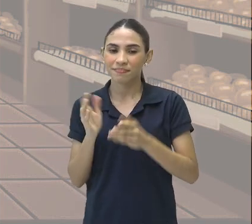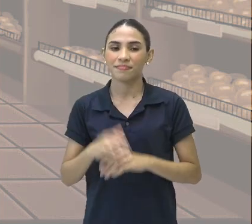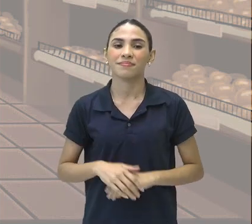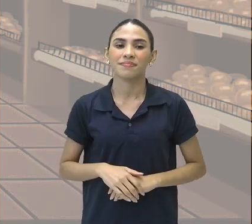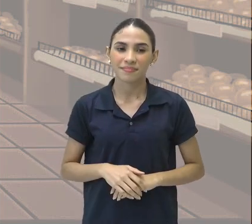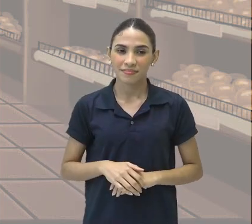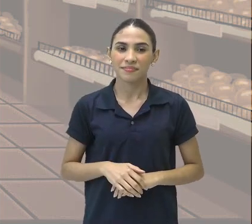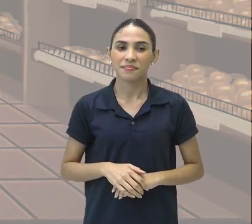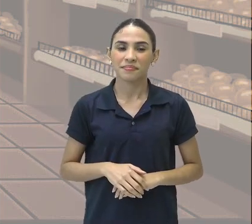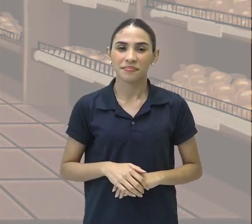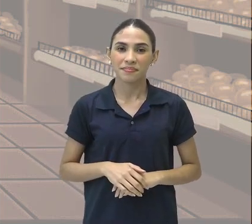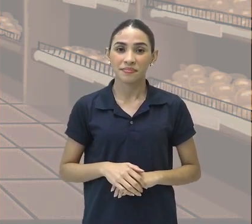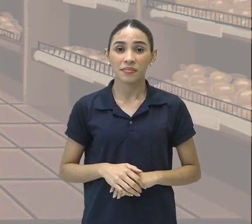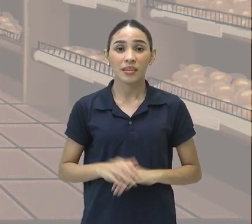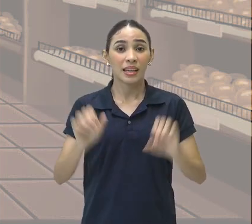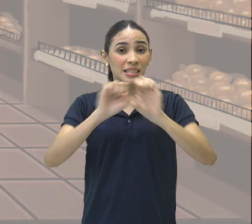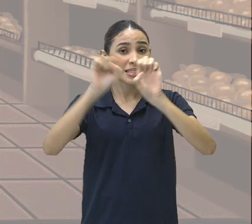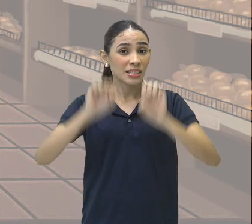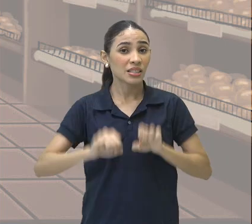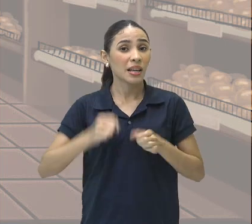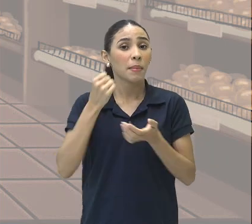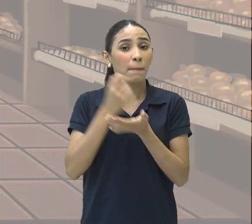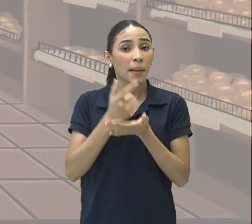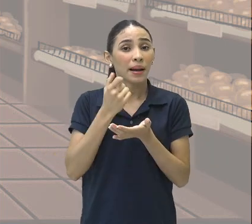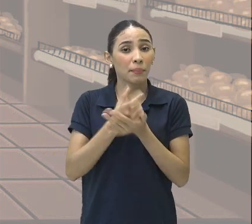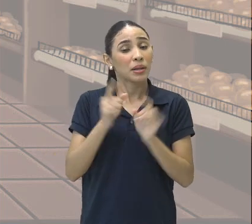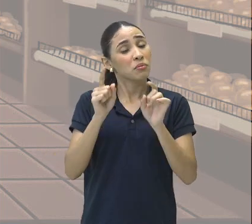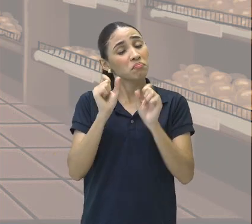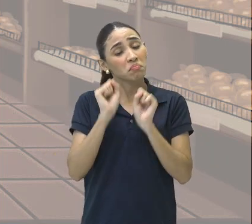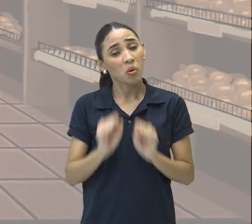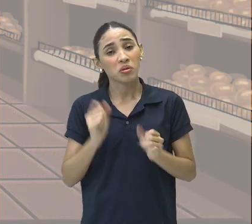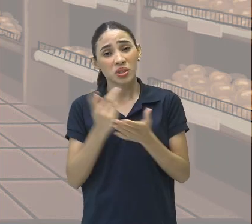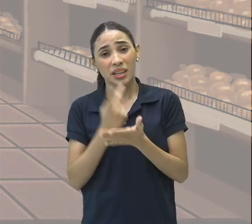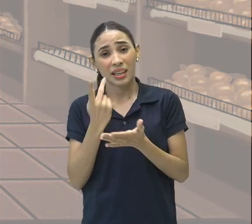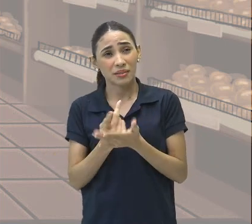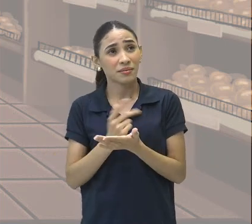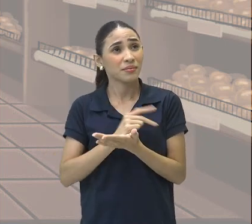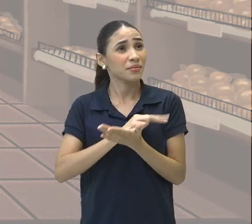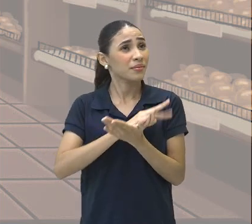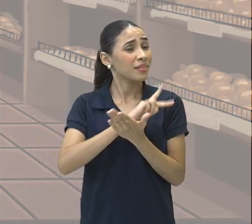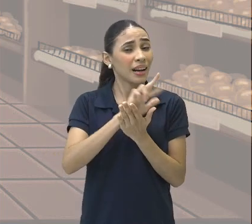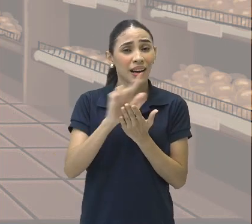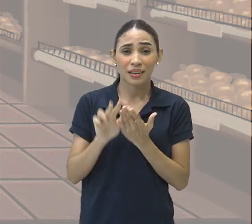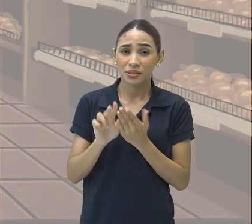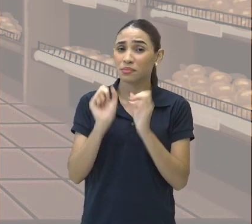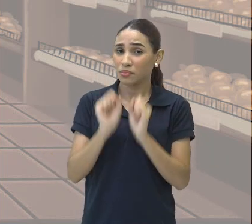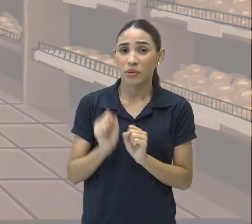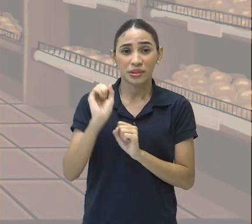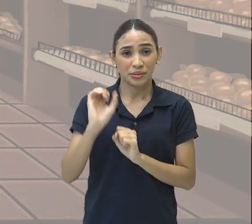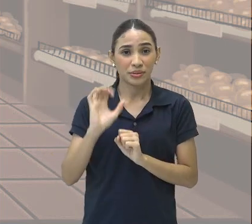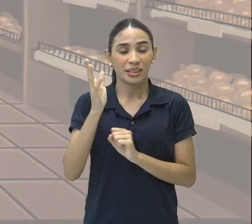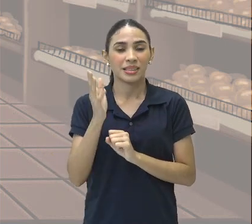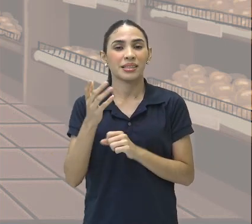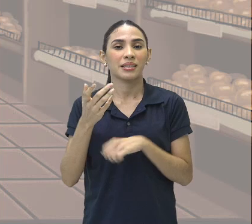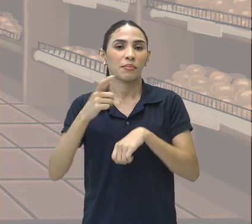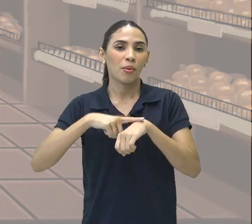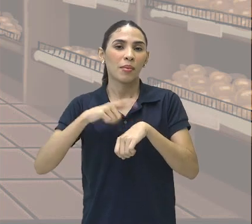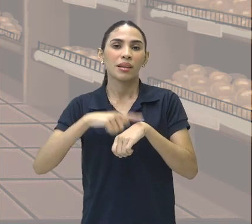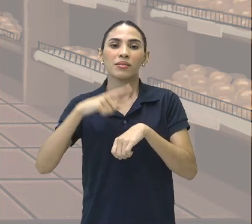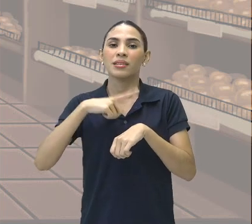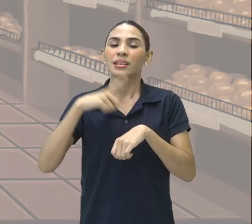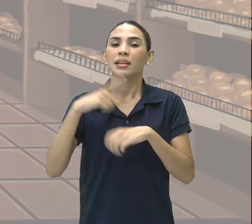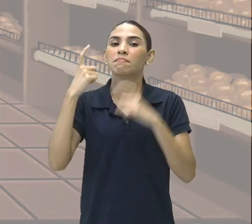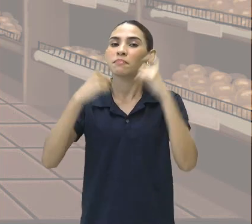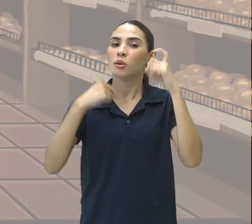né? O sistema de pagamento pode dar erro, enfim, né, tudo pode acontecer quando se tem